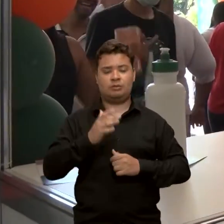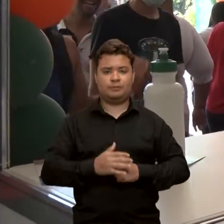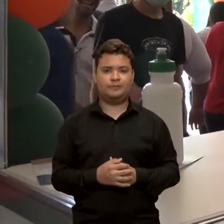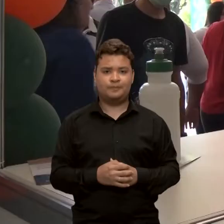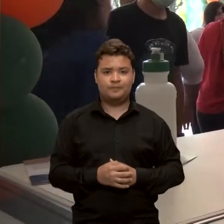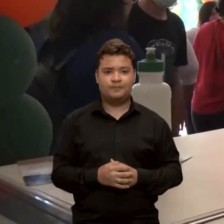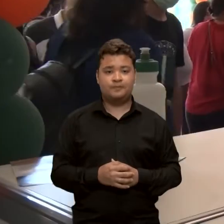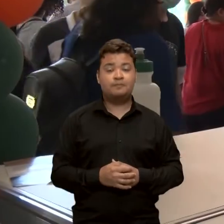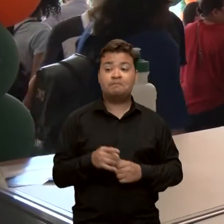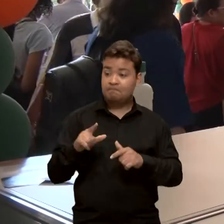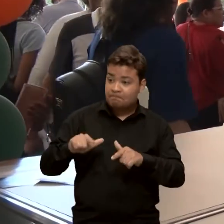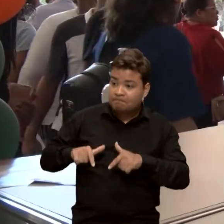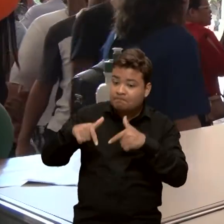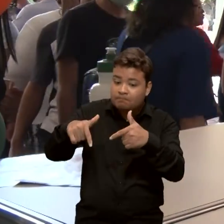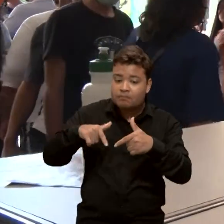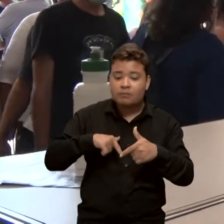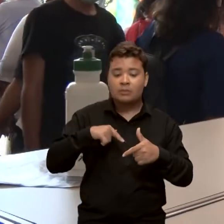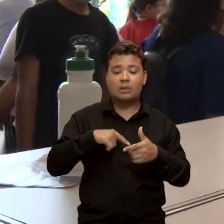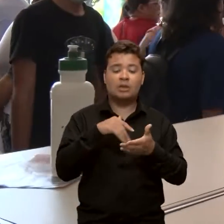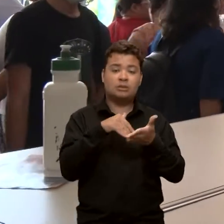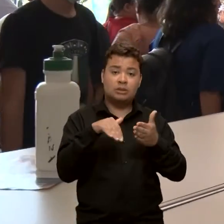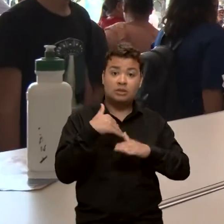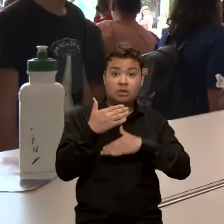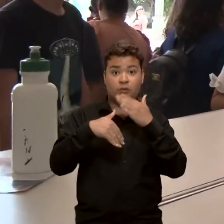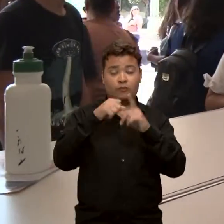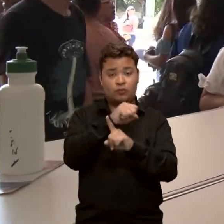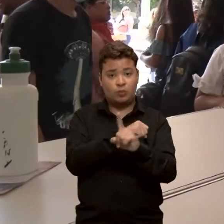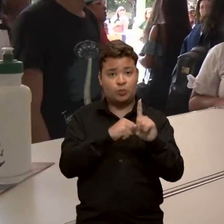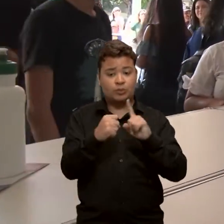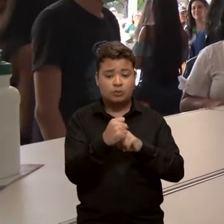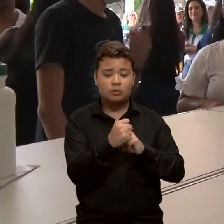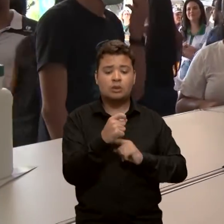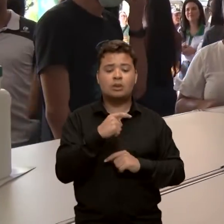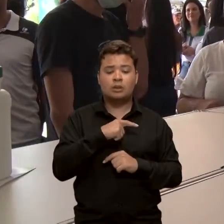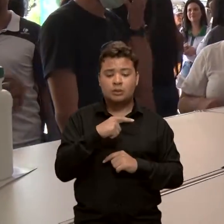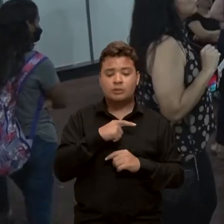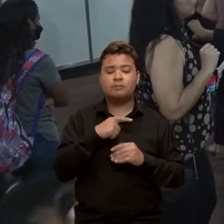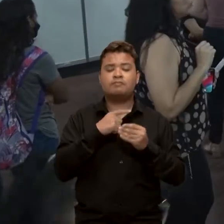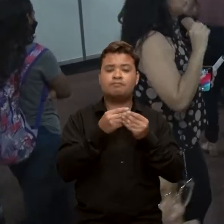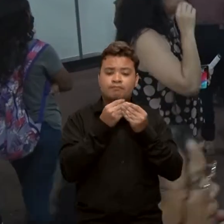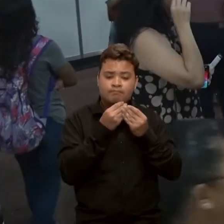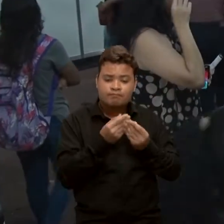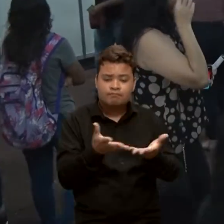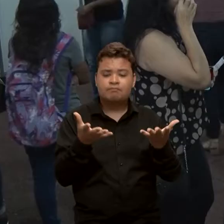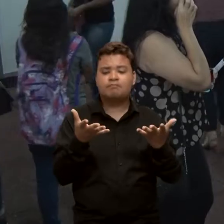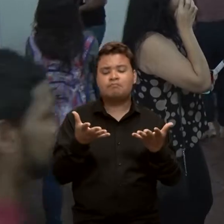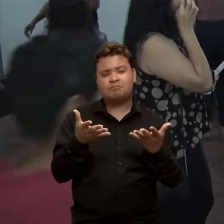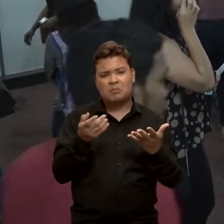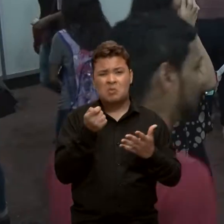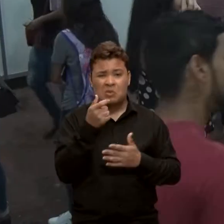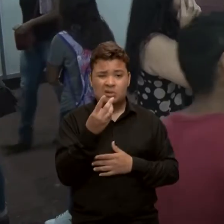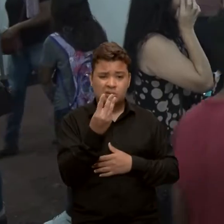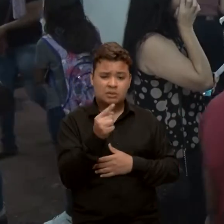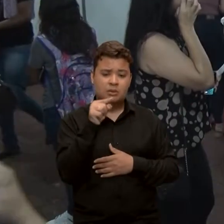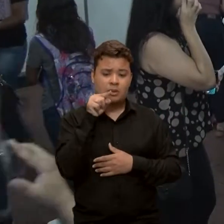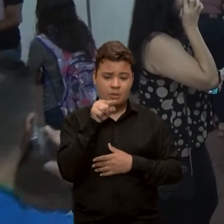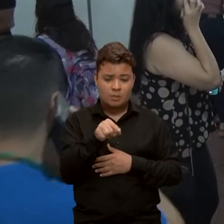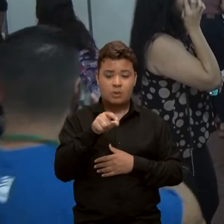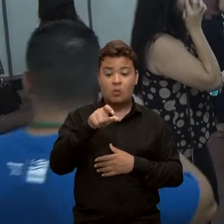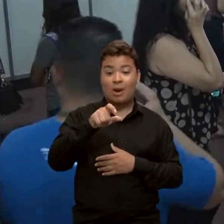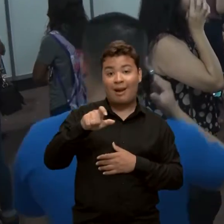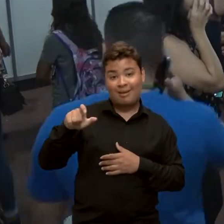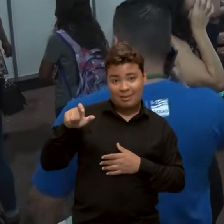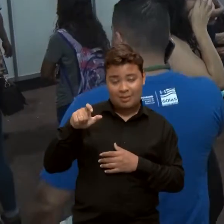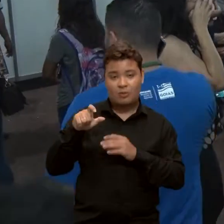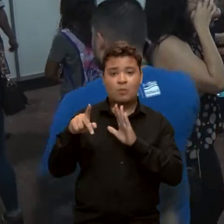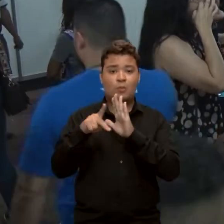a Secretaria de Desenvolvimento Social faz a distribuição de quase 3.000 cartões do Mães de Goiás